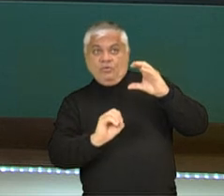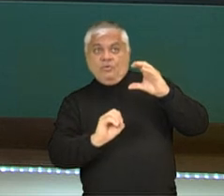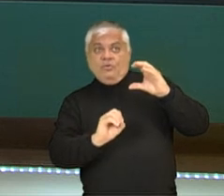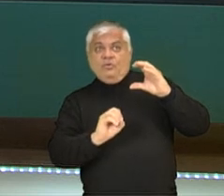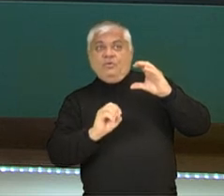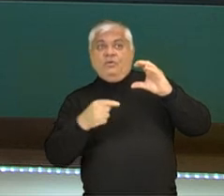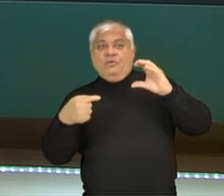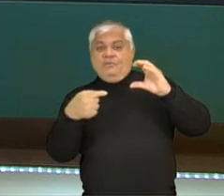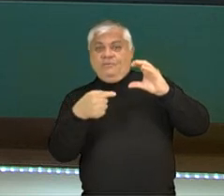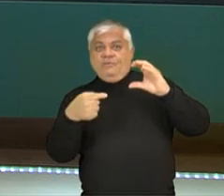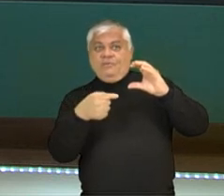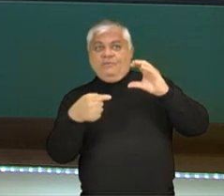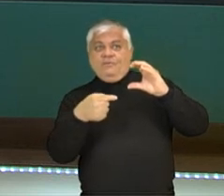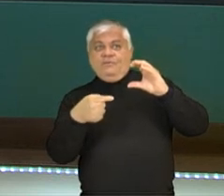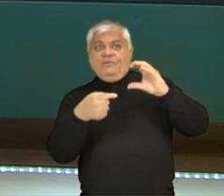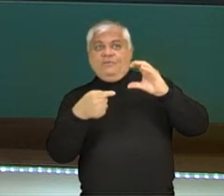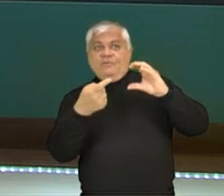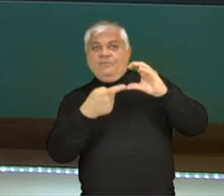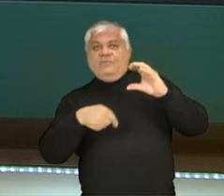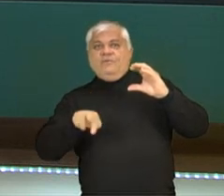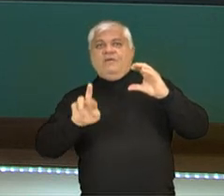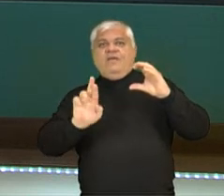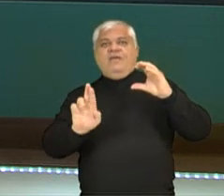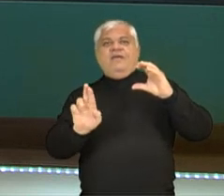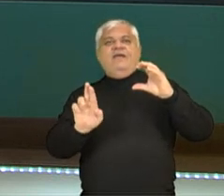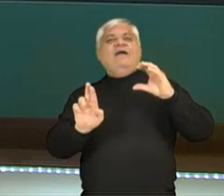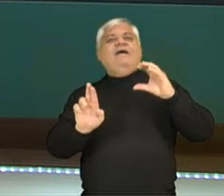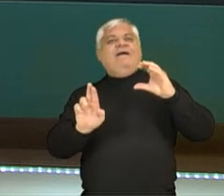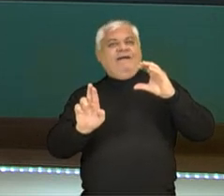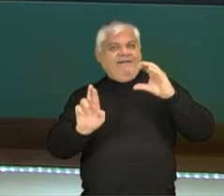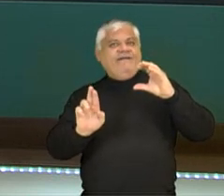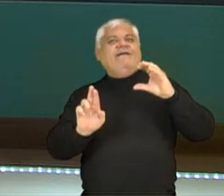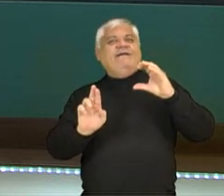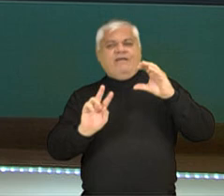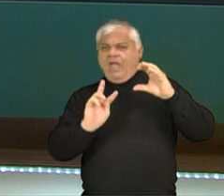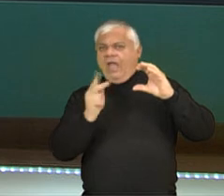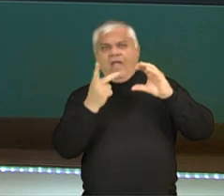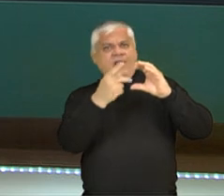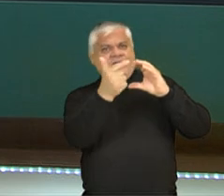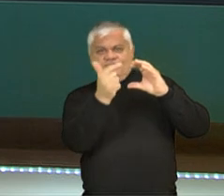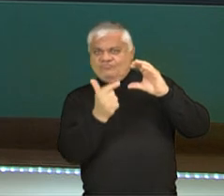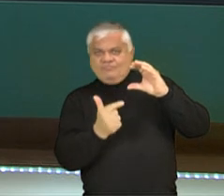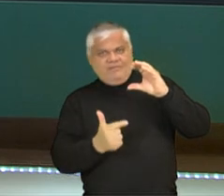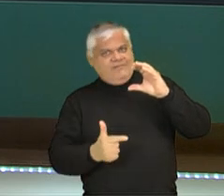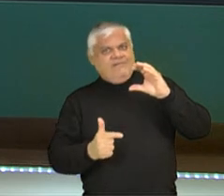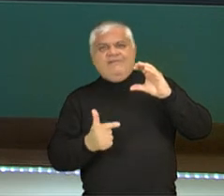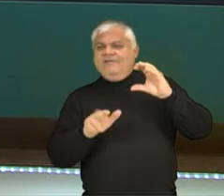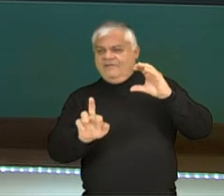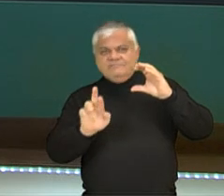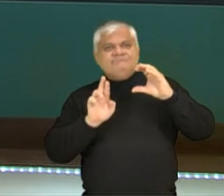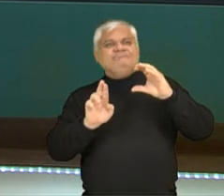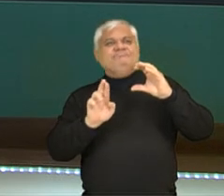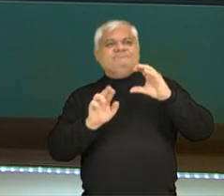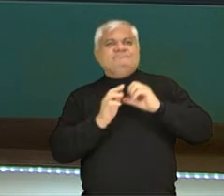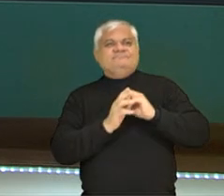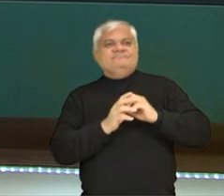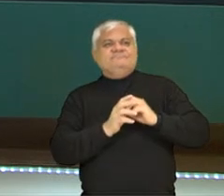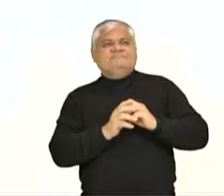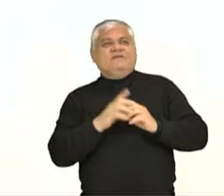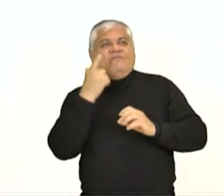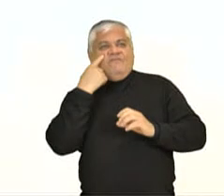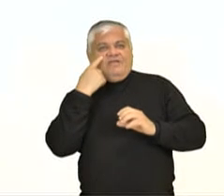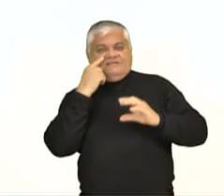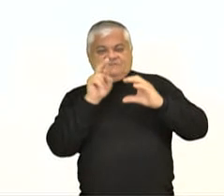o hidrogênio do O foi substituído por um radical, por um grupamento orgânico. Então, voltando